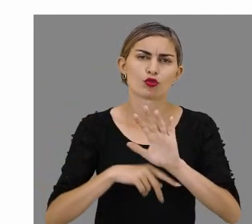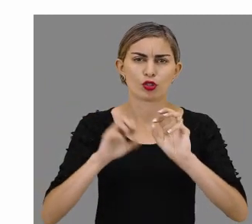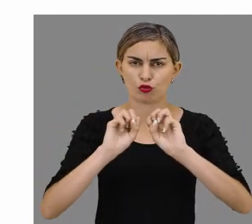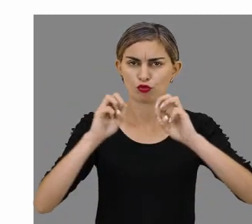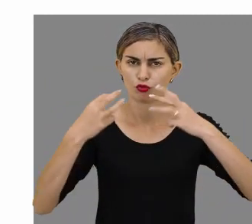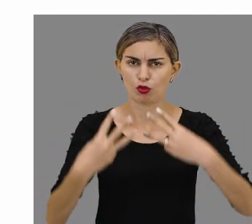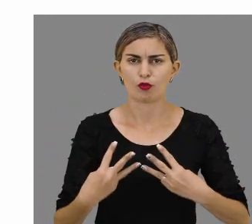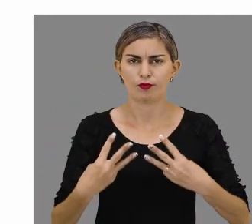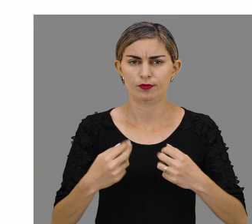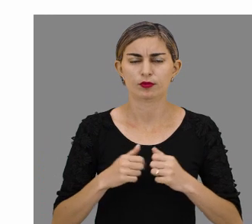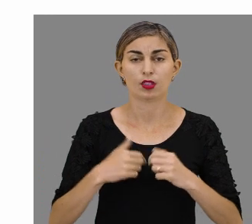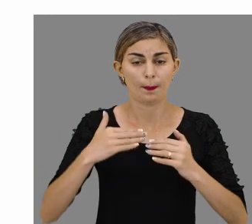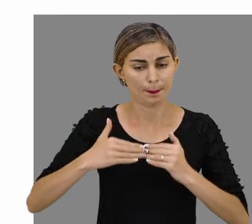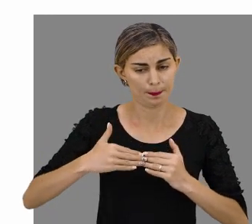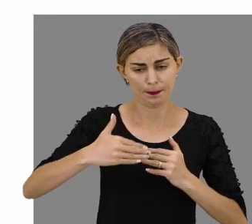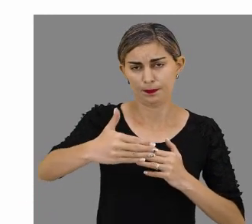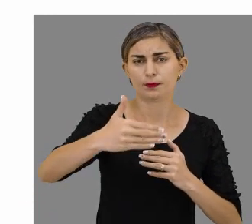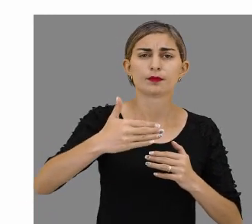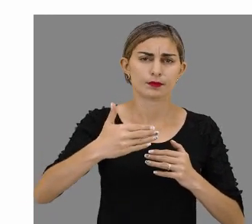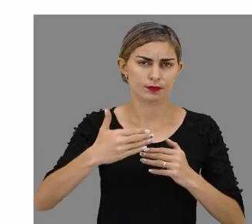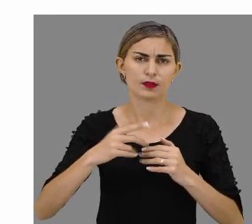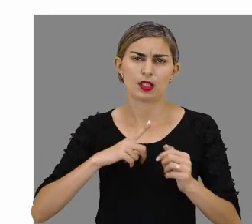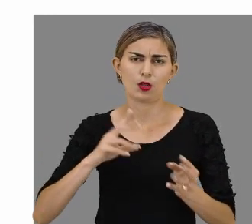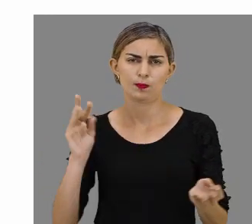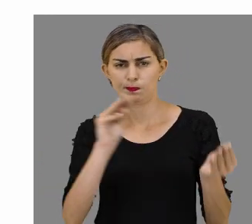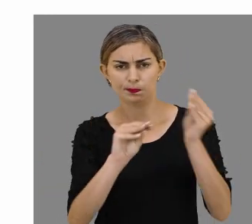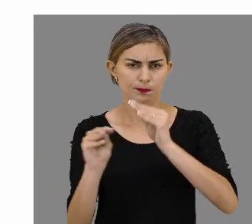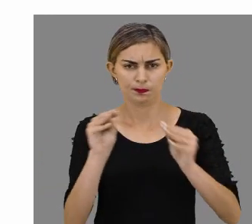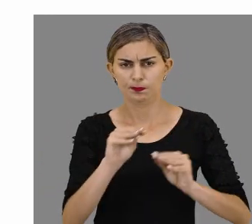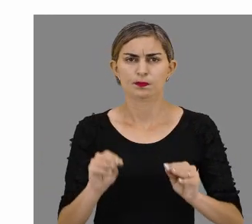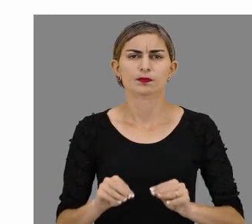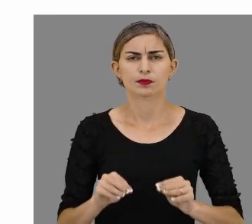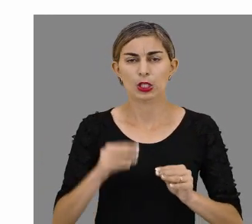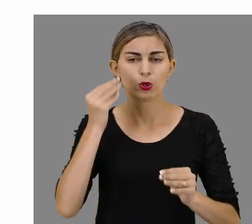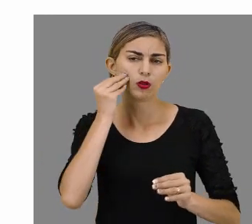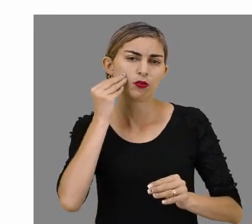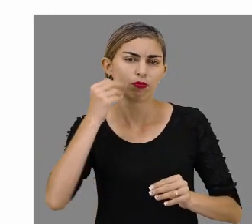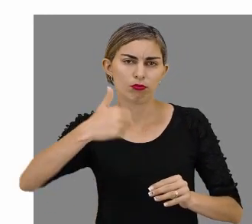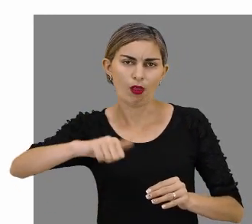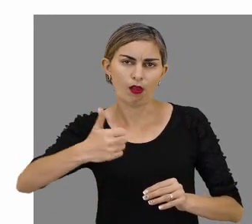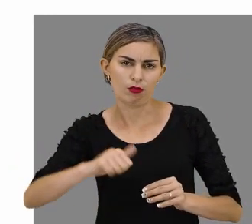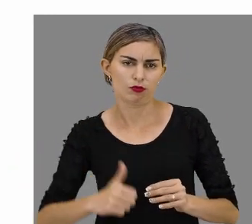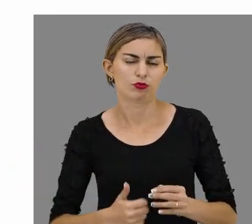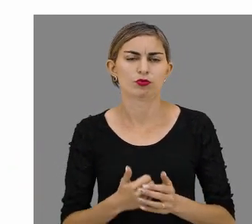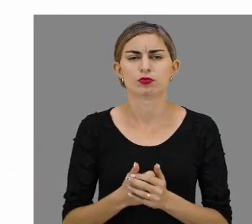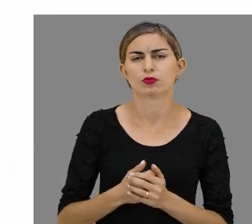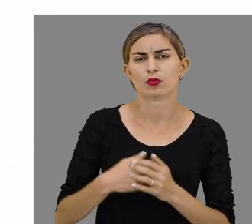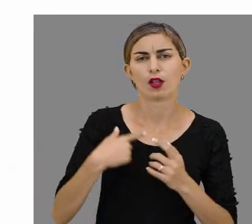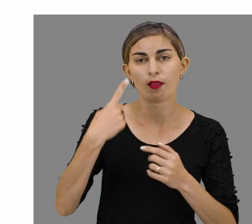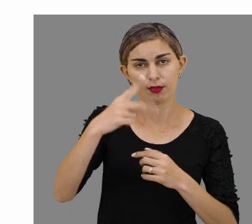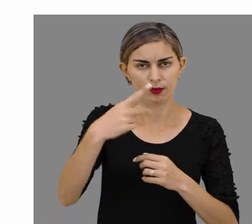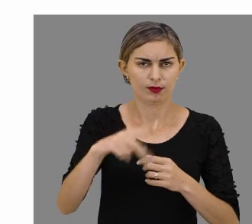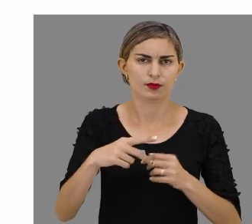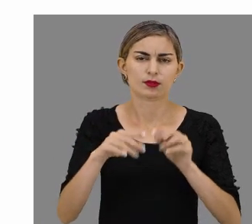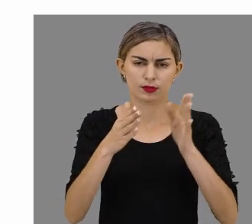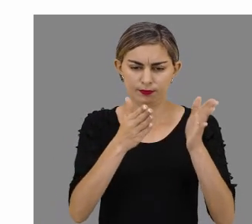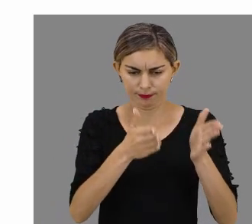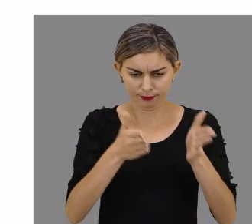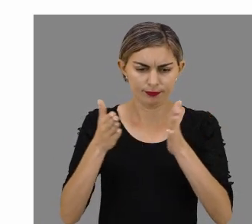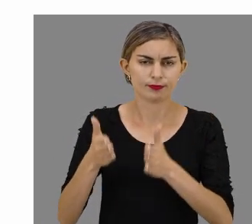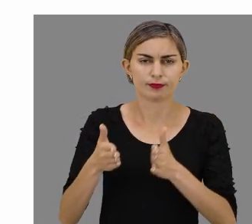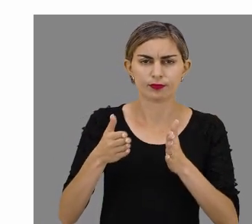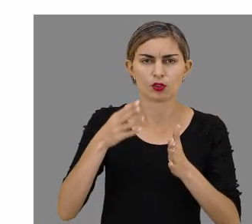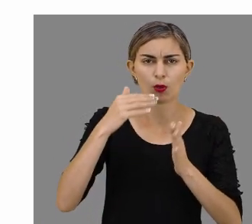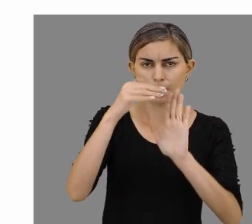de software. A próxima fase é a fase de implementação e testes de unidade. É nessa